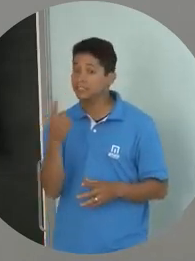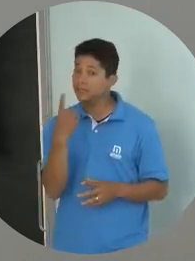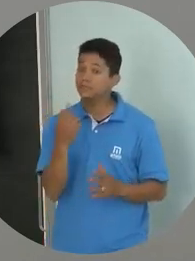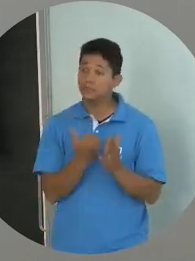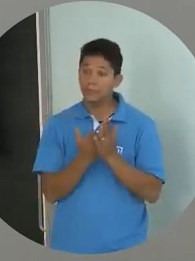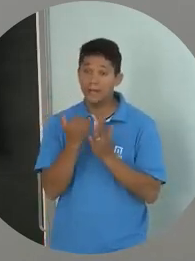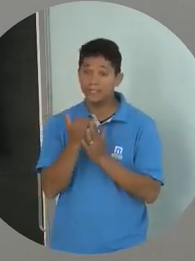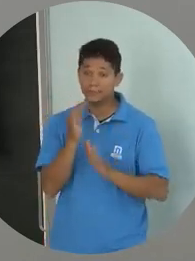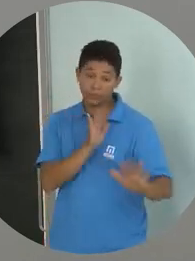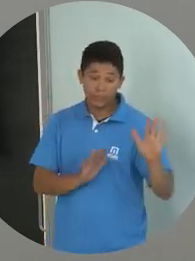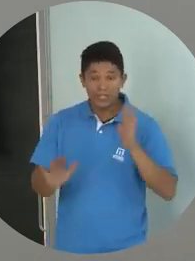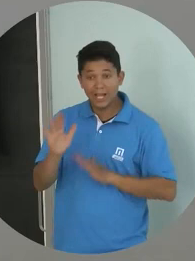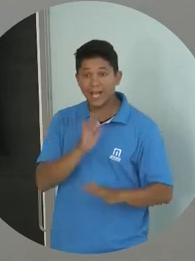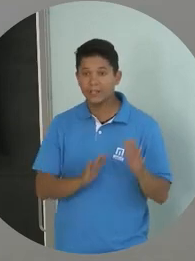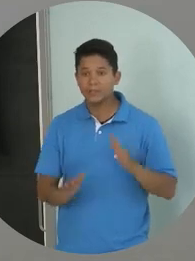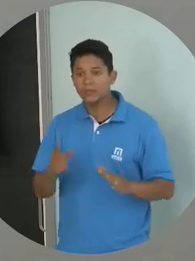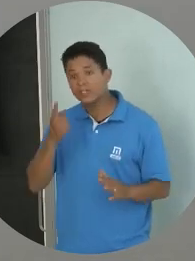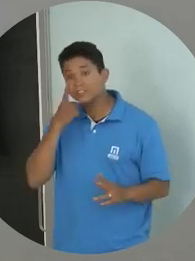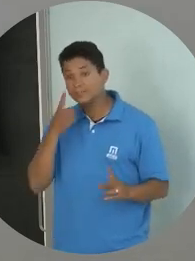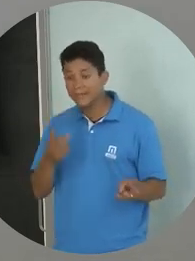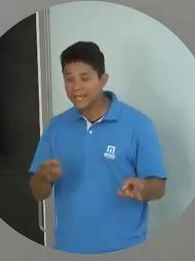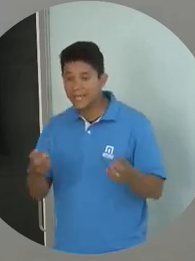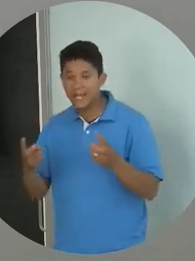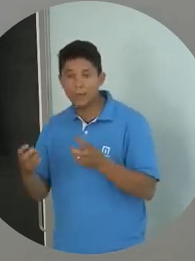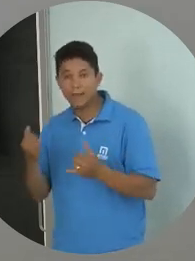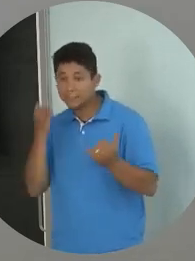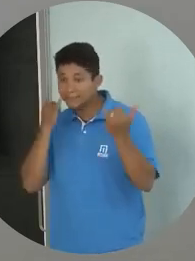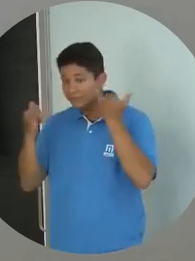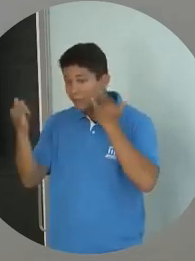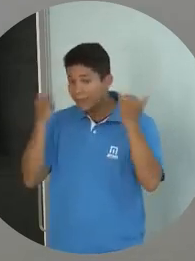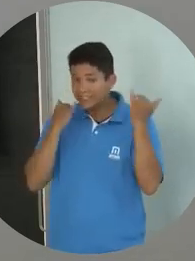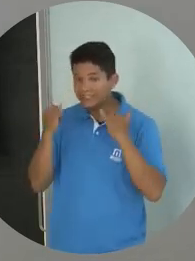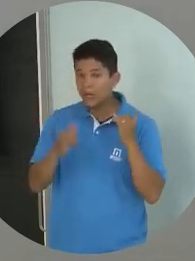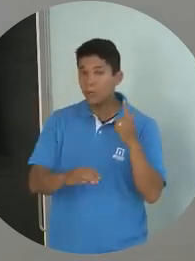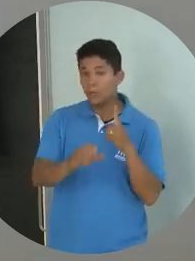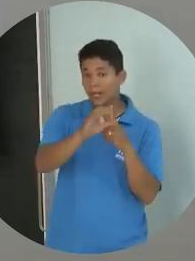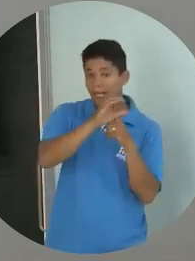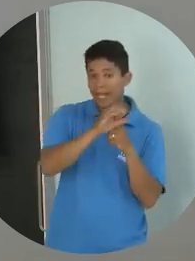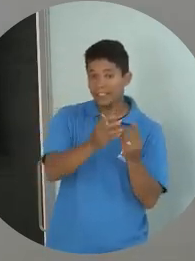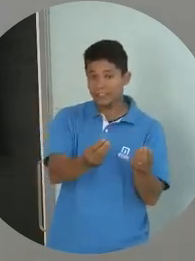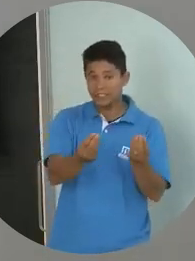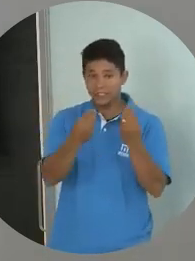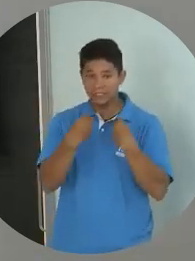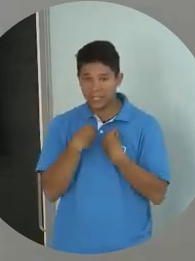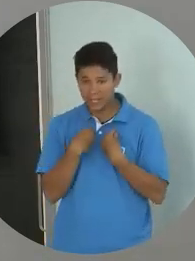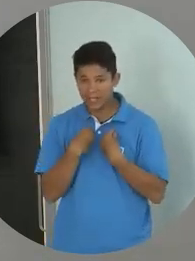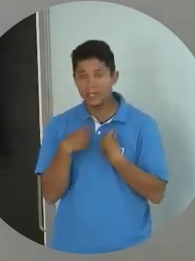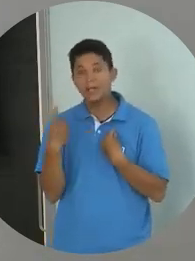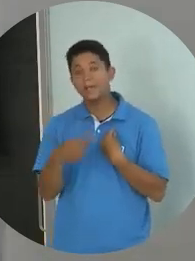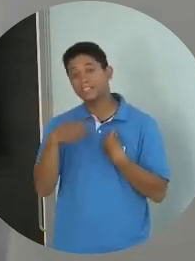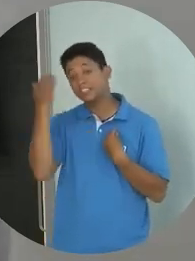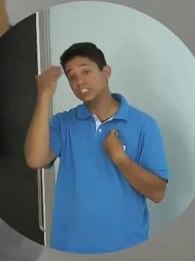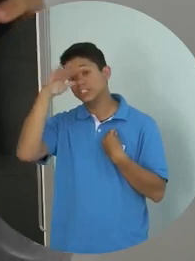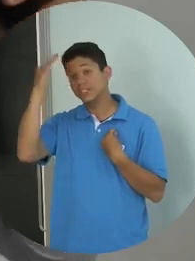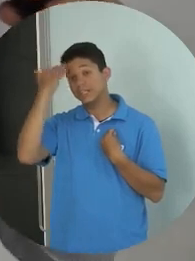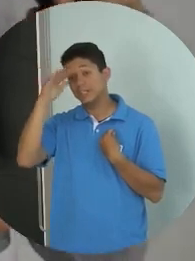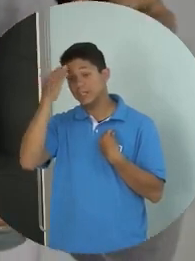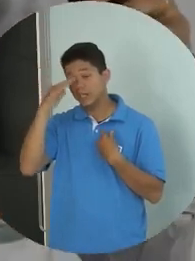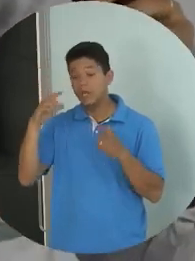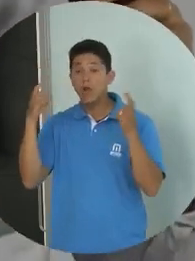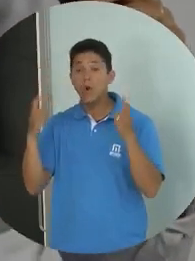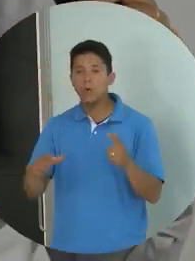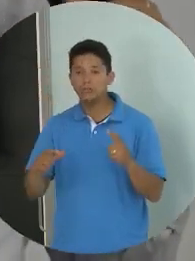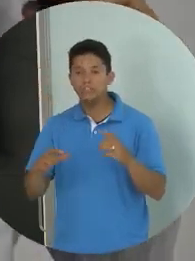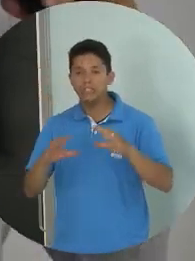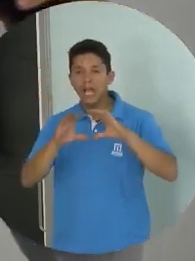para pegar o máximo de informações que o contratante passa para a gente entender realmente onde estão essas